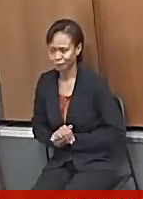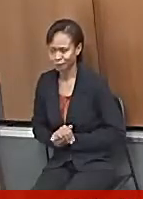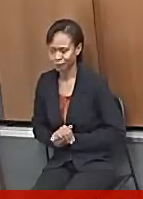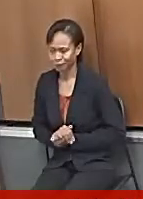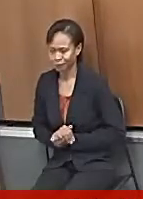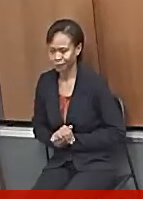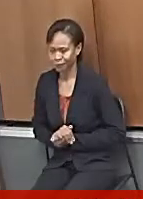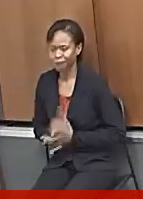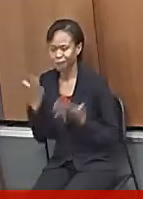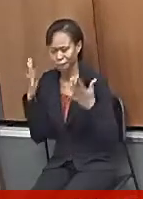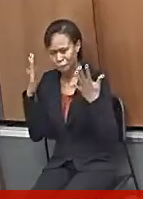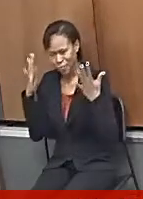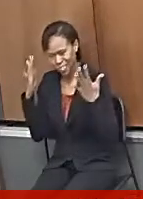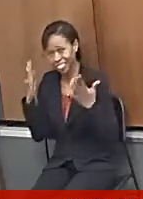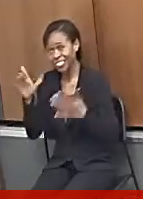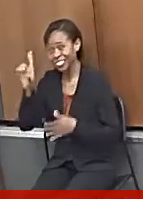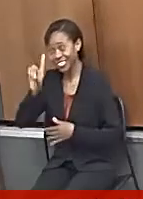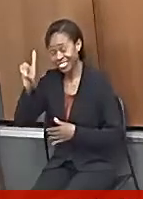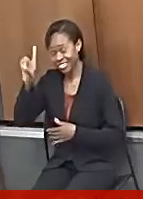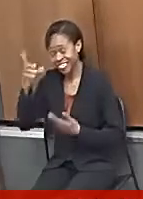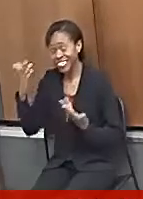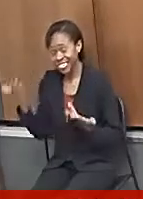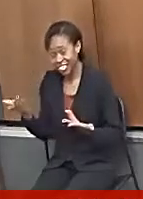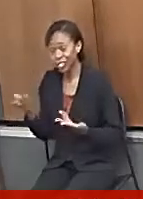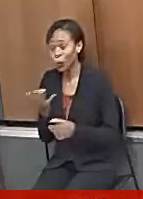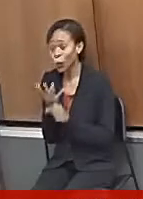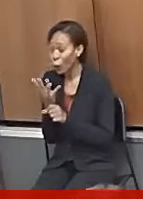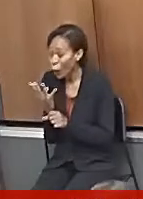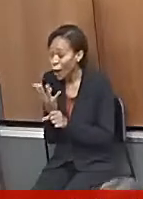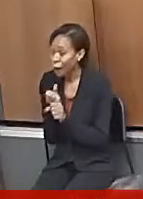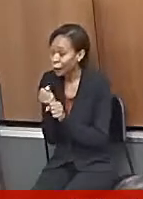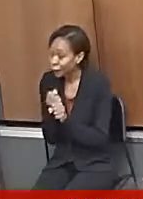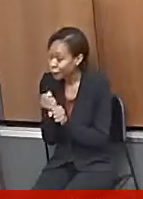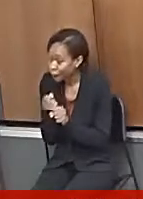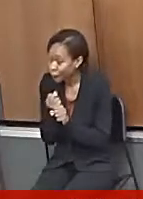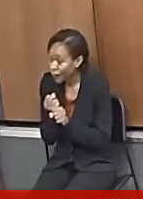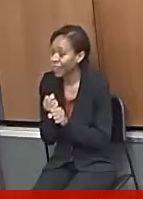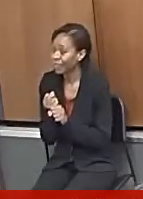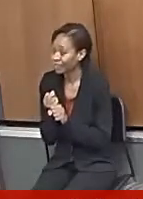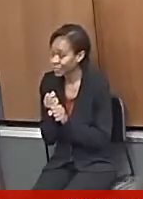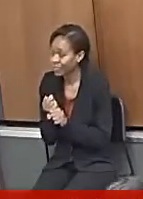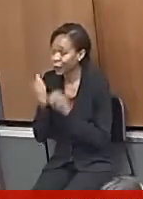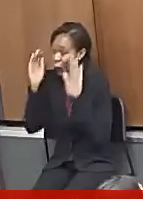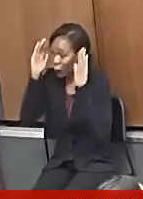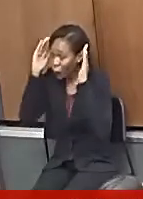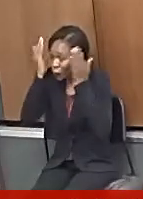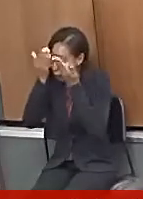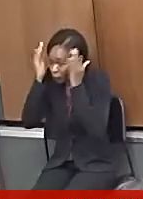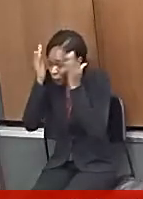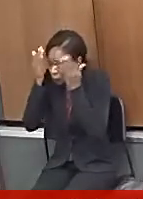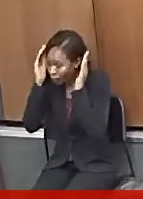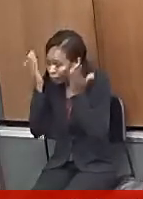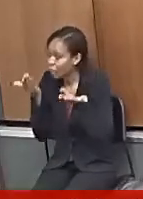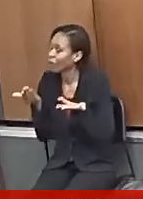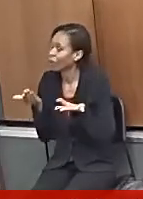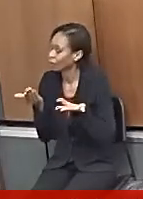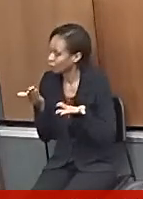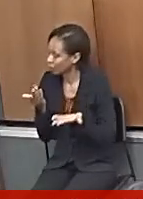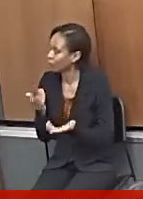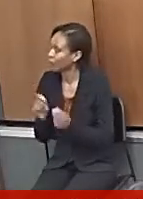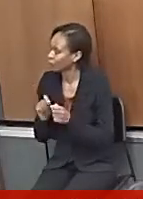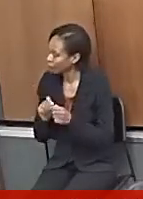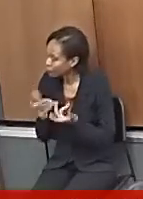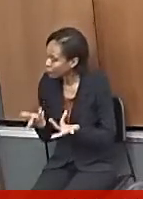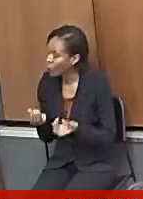é meu deus do céu quatro anos pimentel que fez com esse povo como que o papai noel